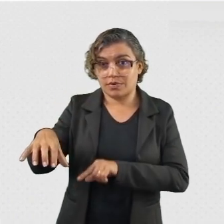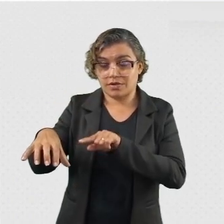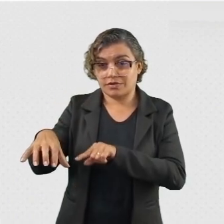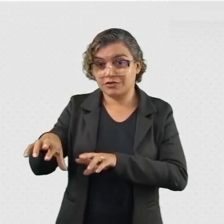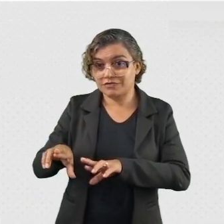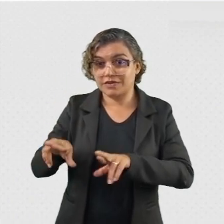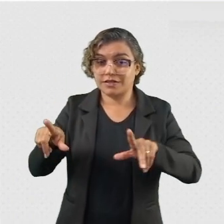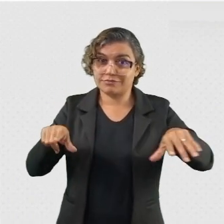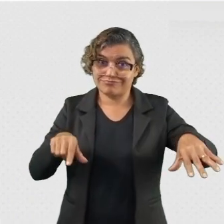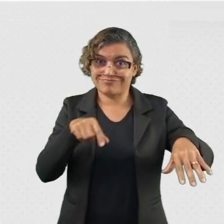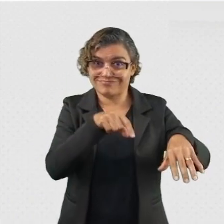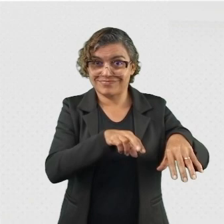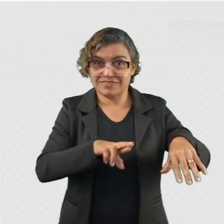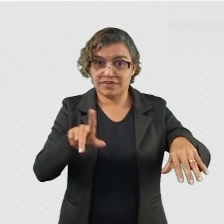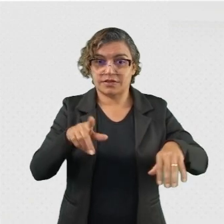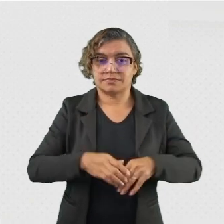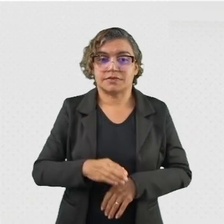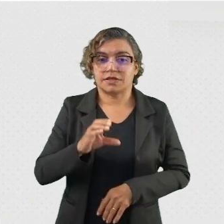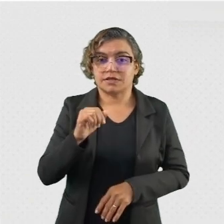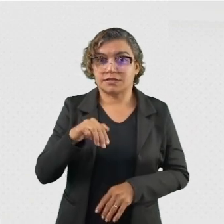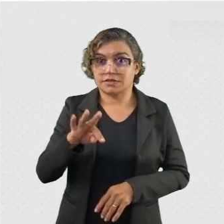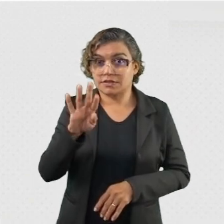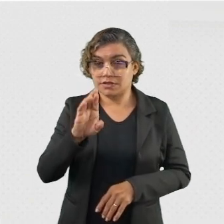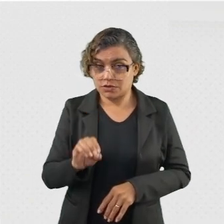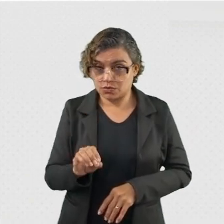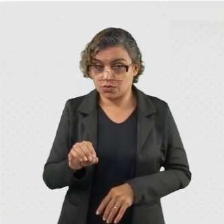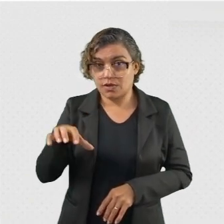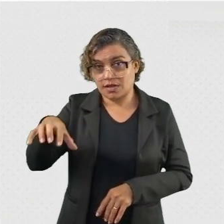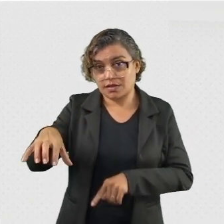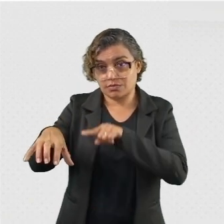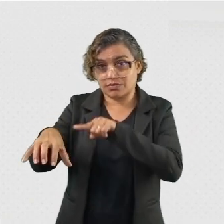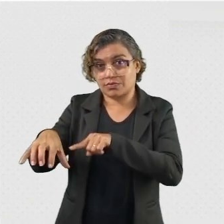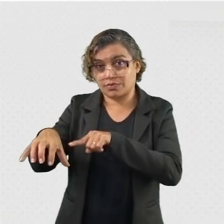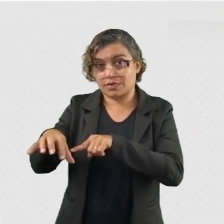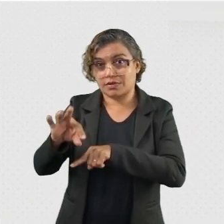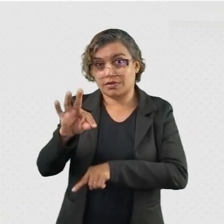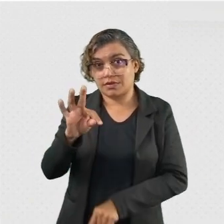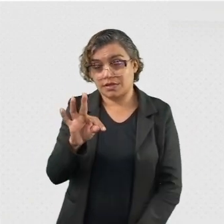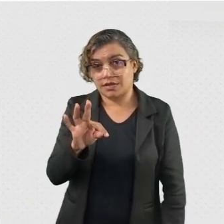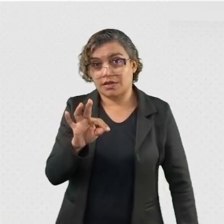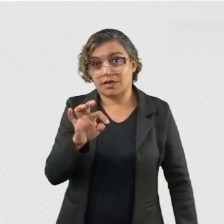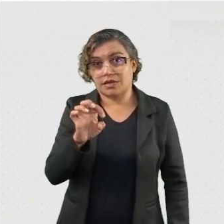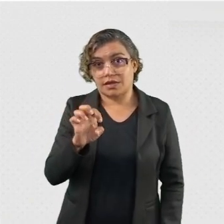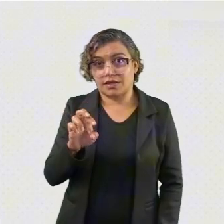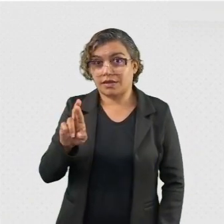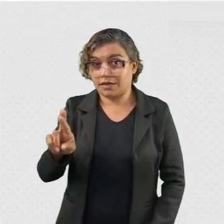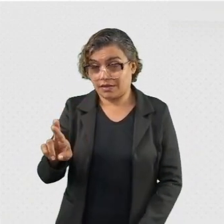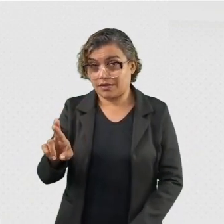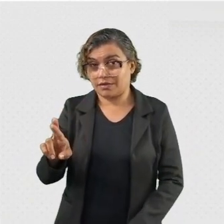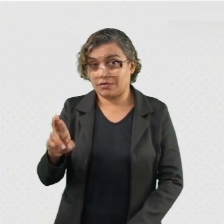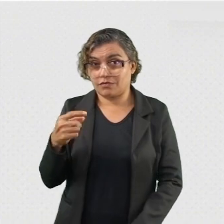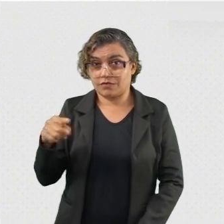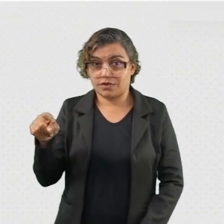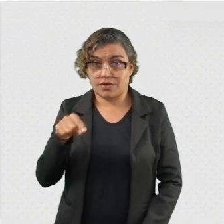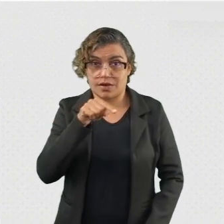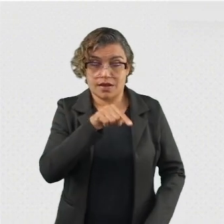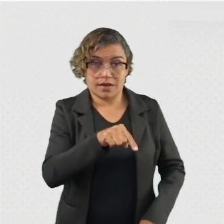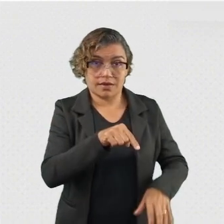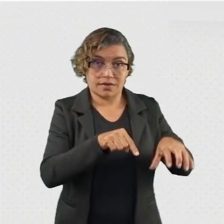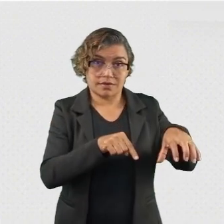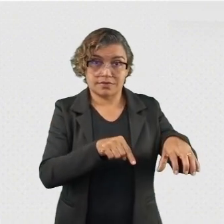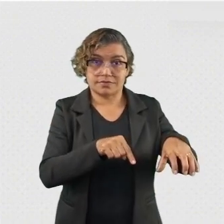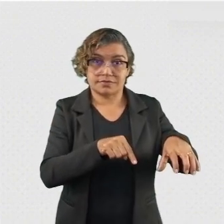tem. Centro, no inglês britânico é T-R-E no final. No inglês